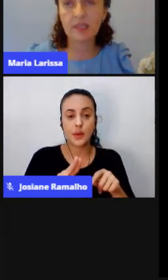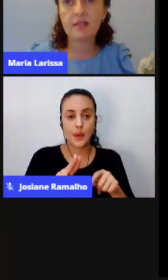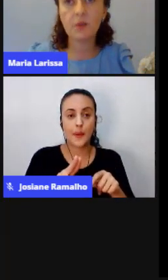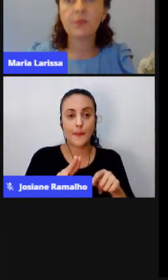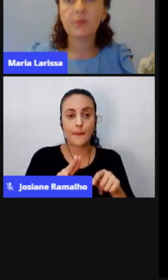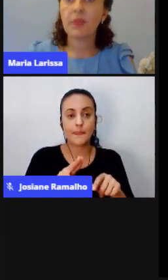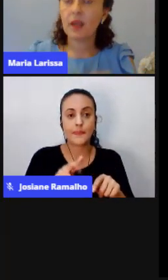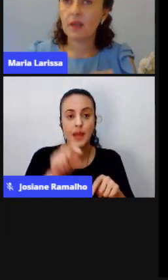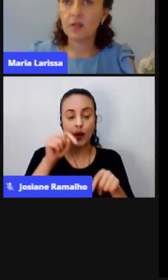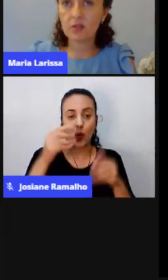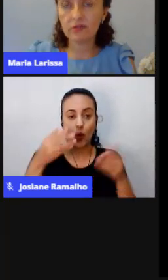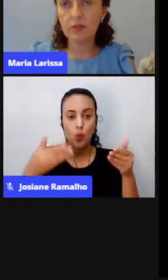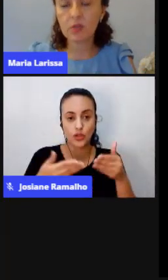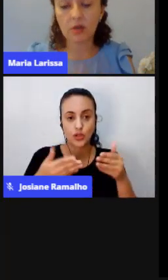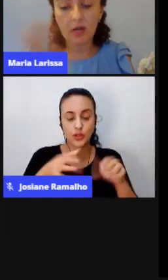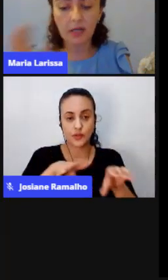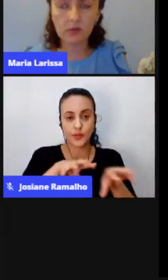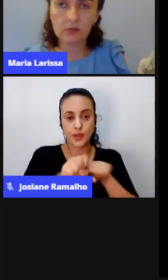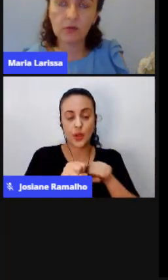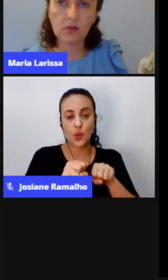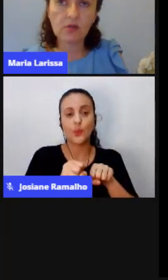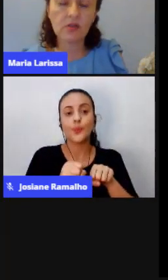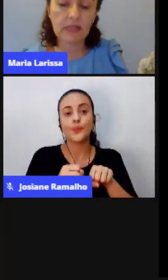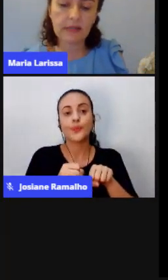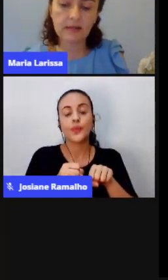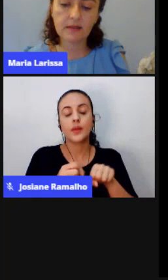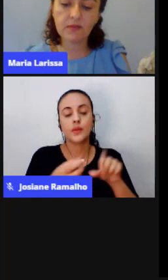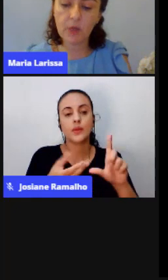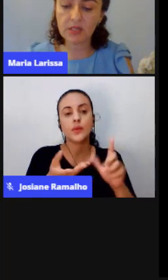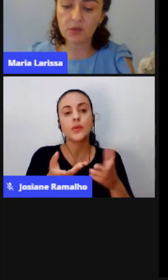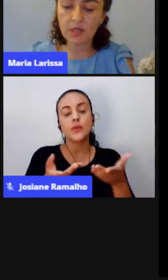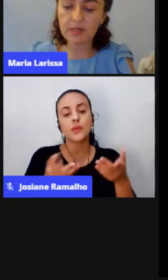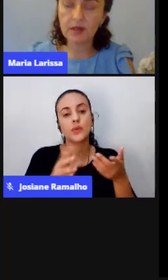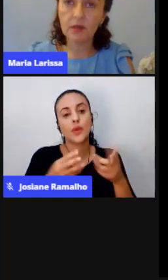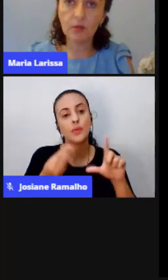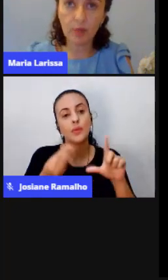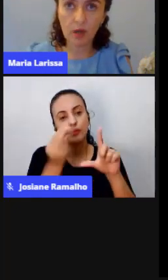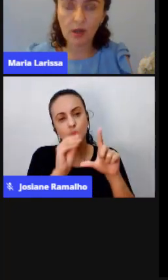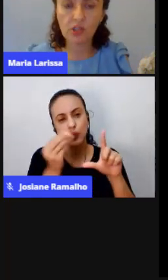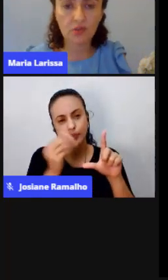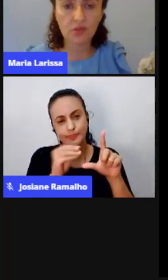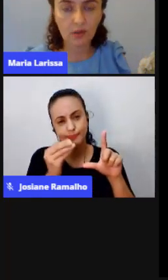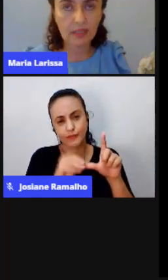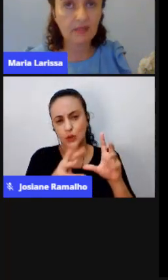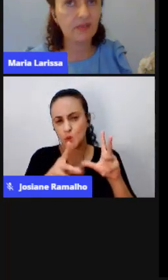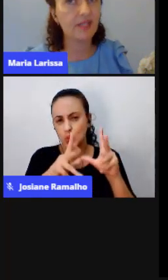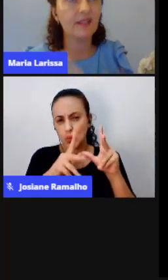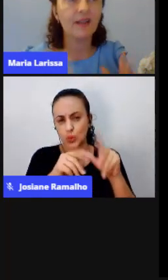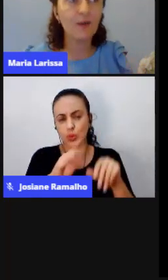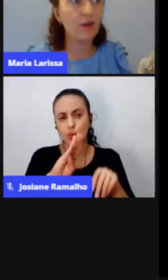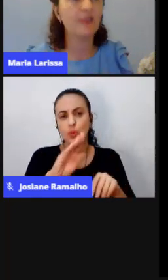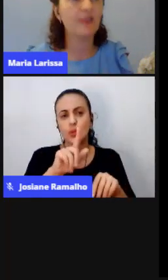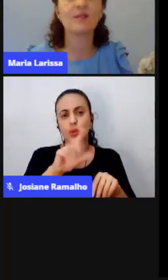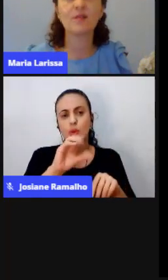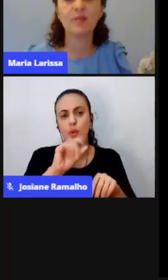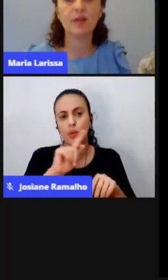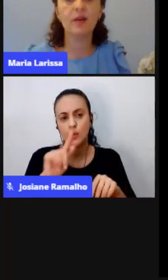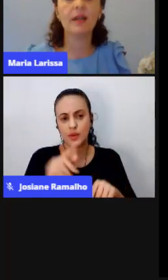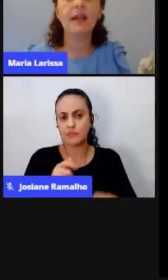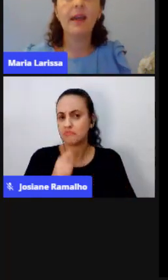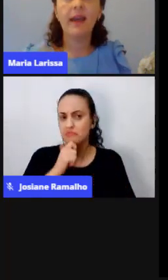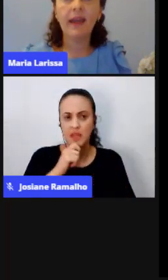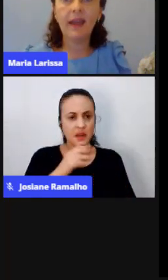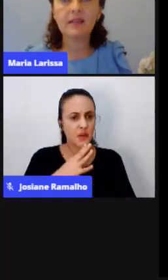a nossa formação, nós vamos colocar todas essas informações no blog de história. Se você ainda não conhece